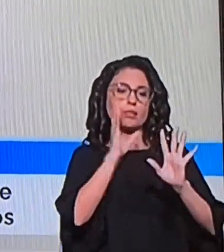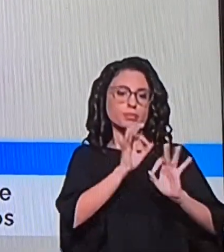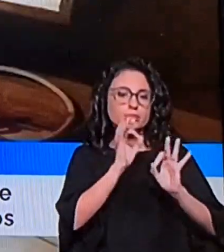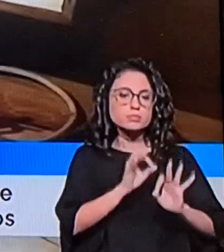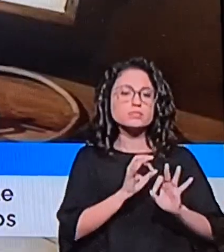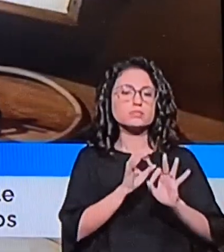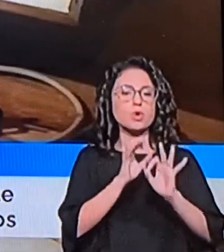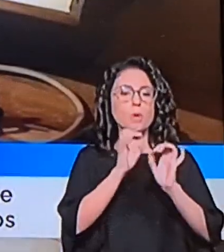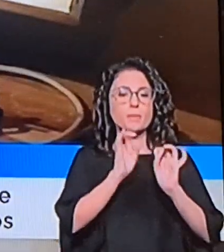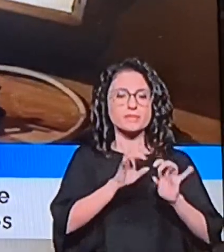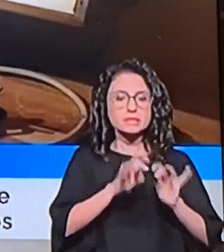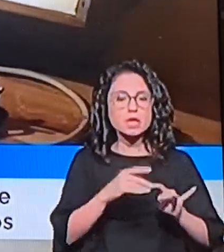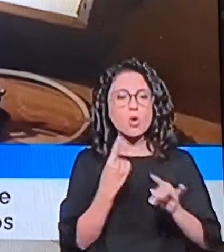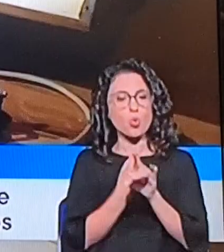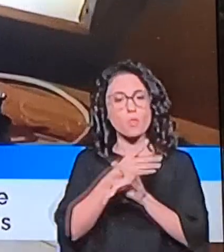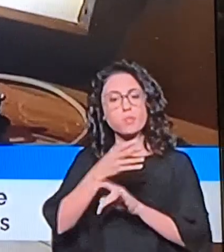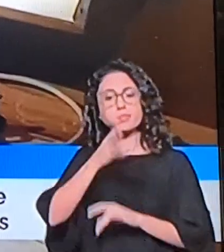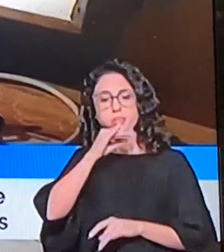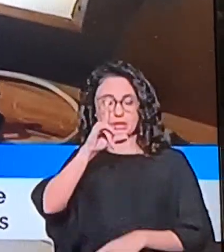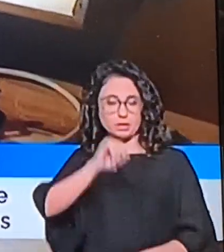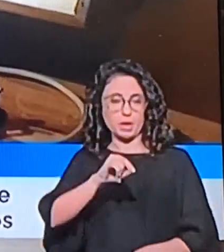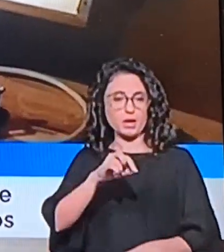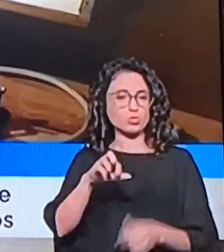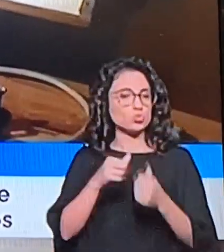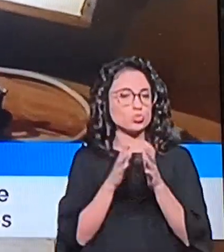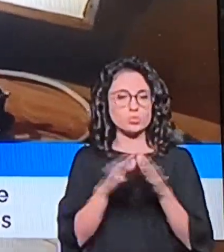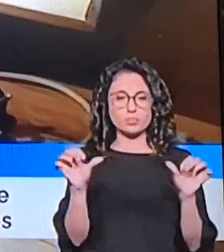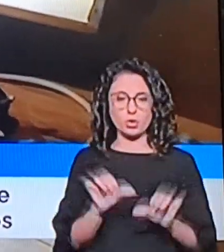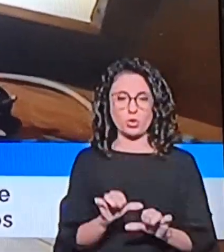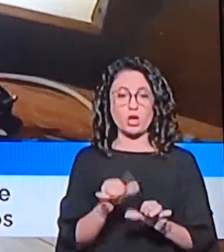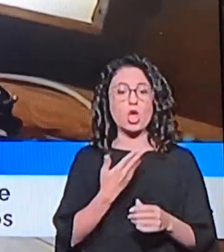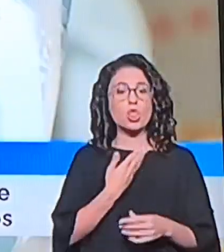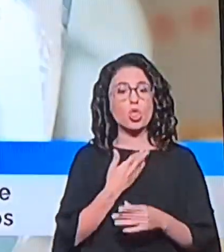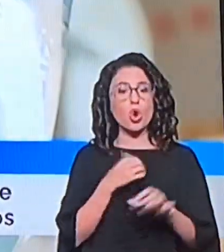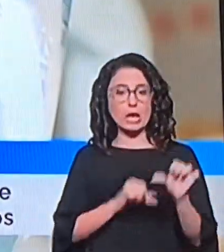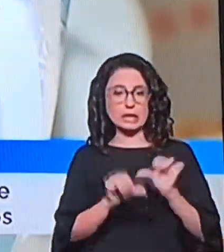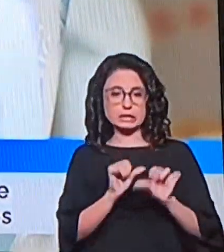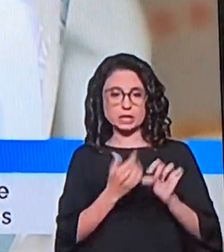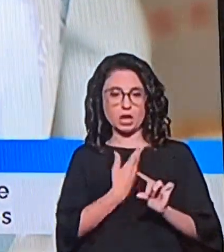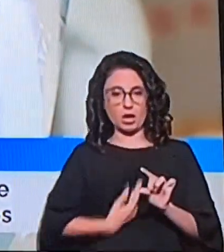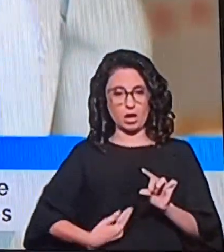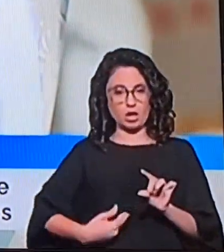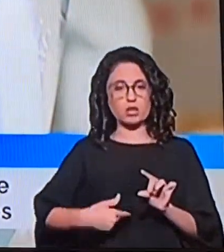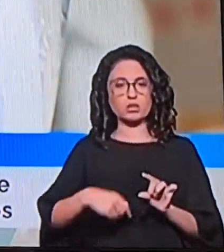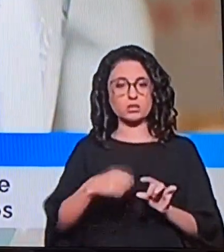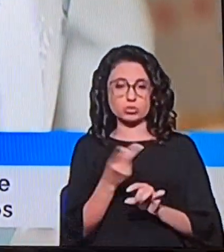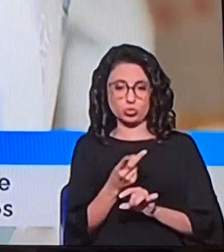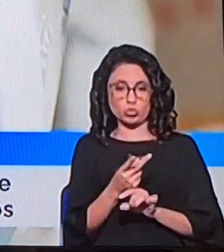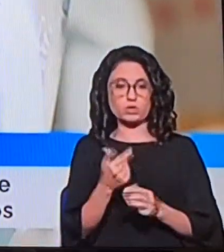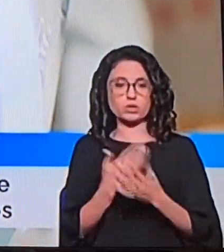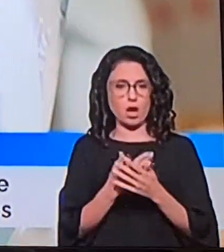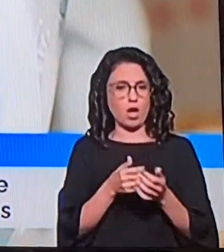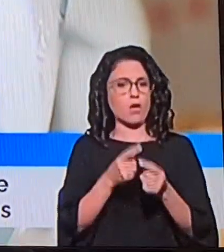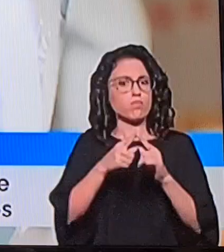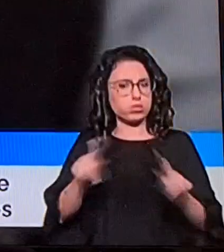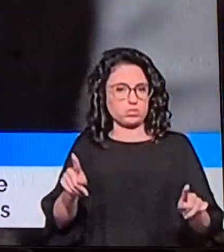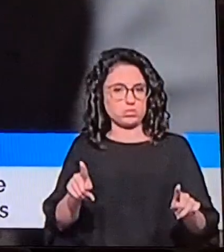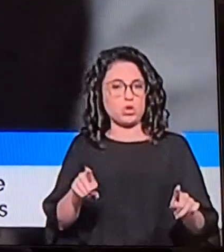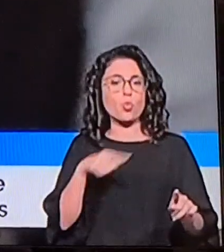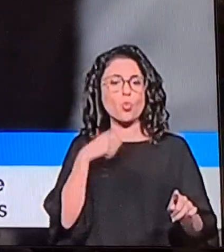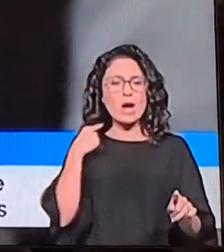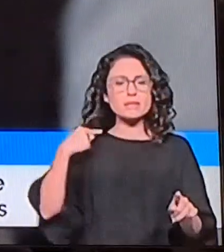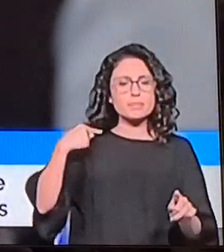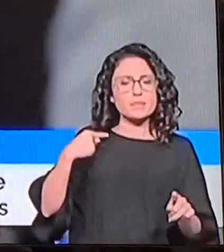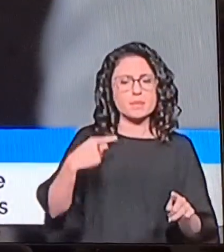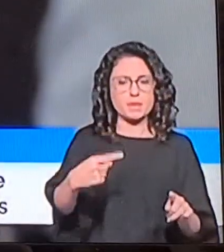e policial. Entre as drogas ditas clássicas e as novas sintéticas, vai uma longa distância. São introduzidas quase